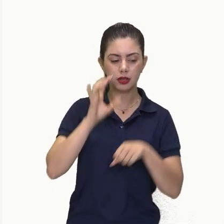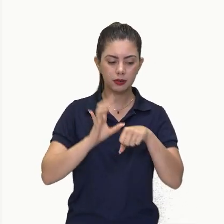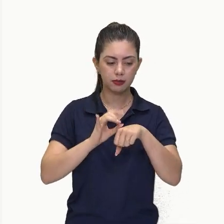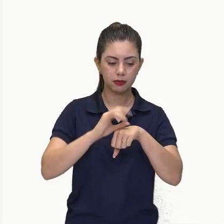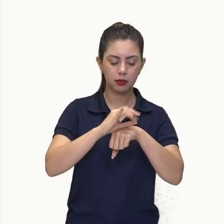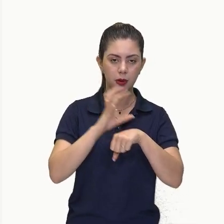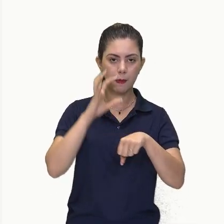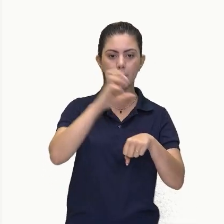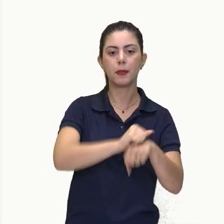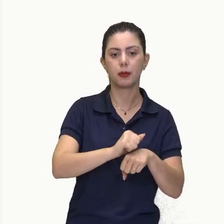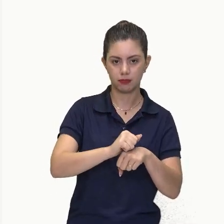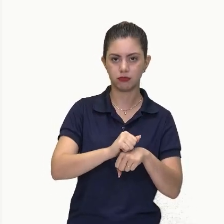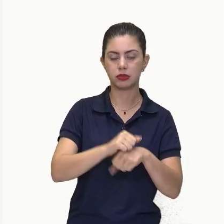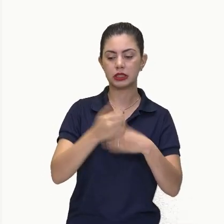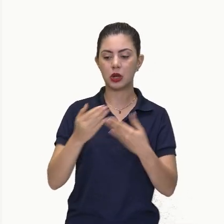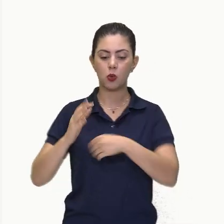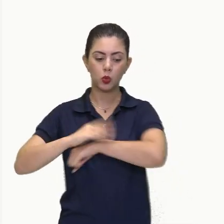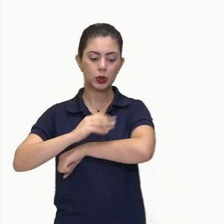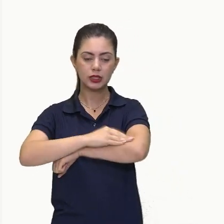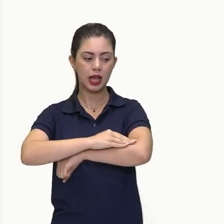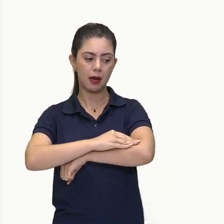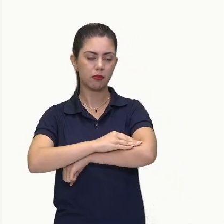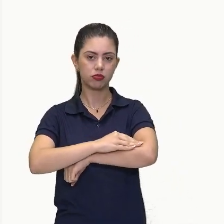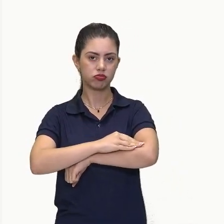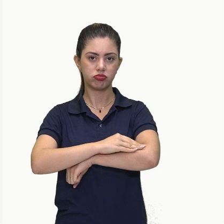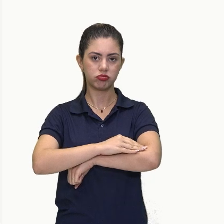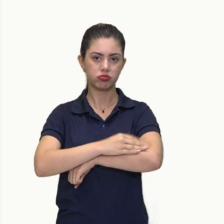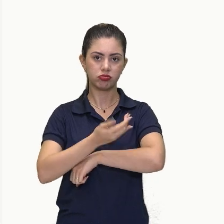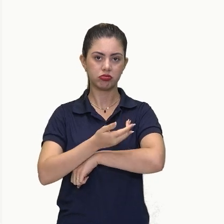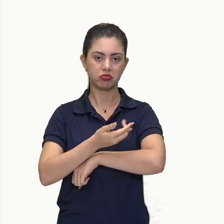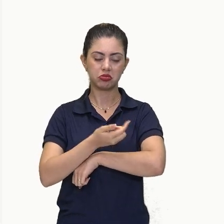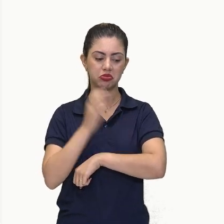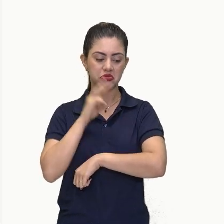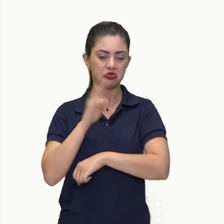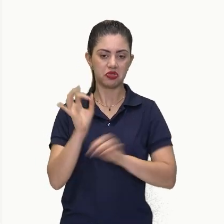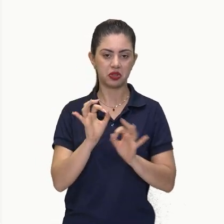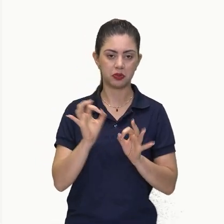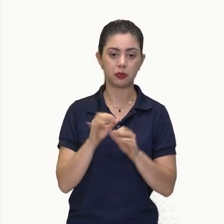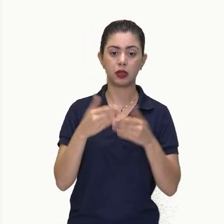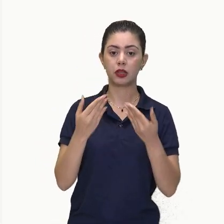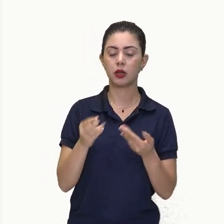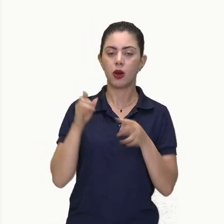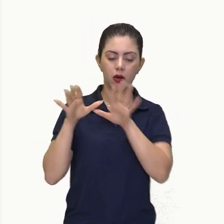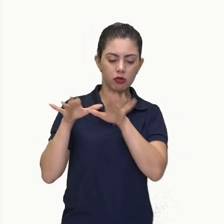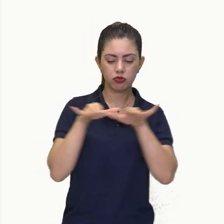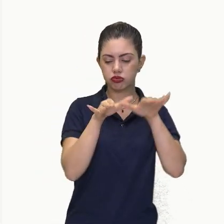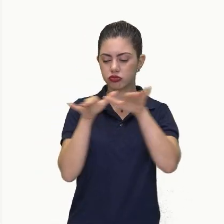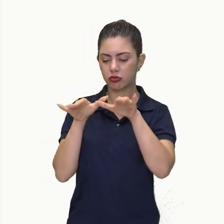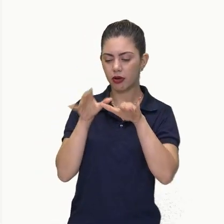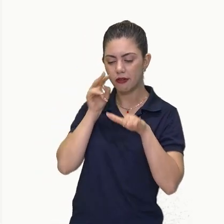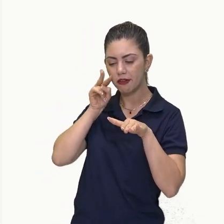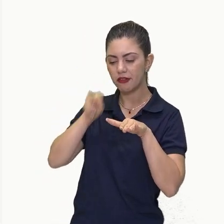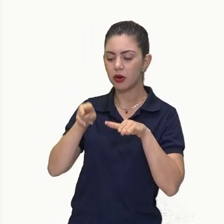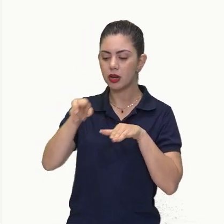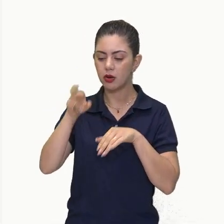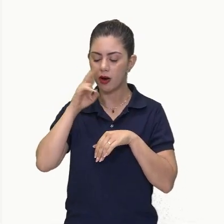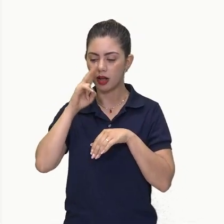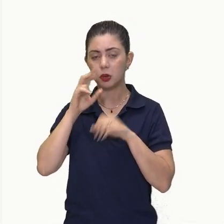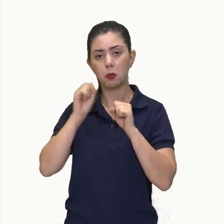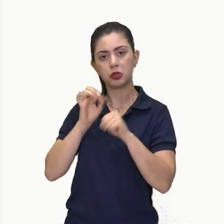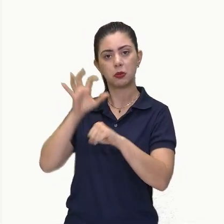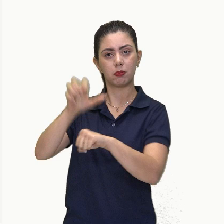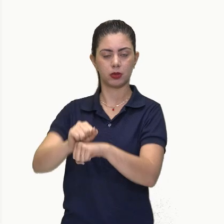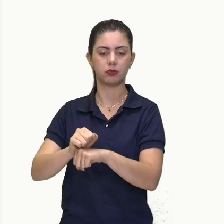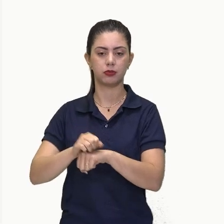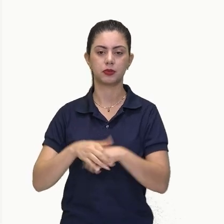besouro antes do sapo encontrar. E aí essa águia pode se alimentar desse ratinho. Né? Então, observem